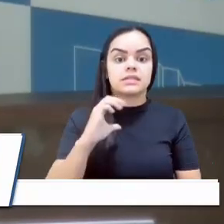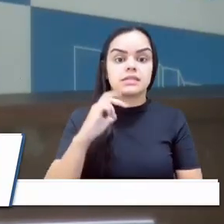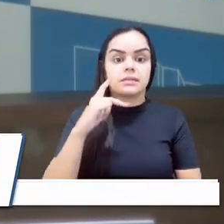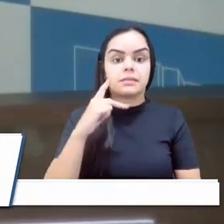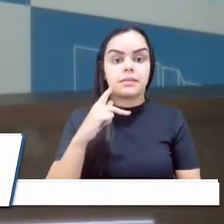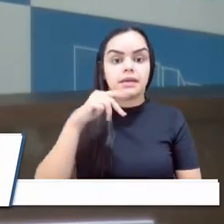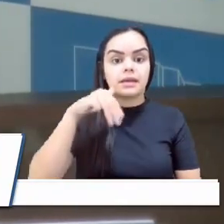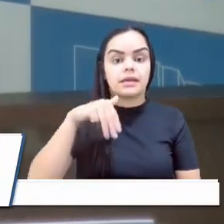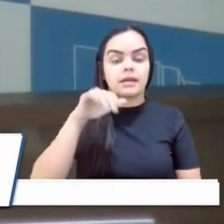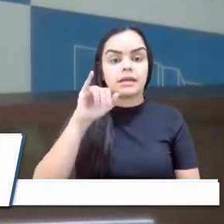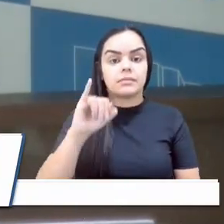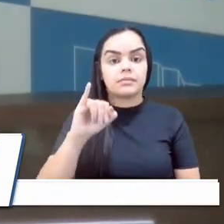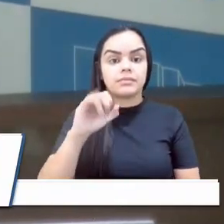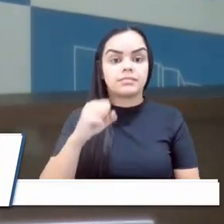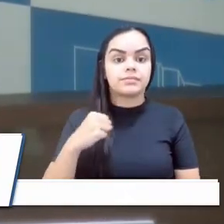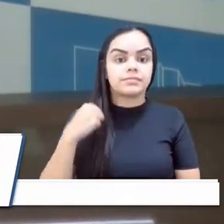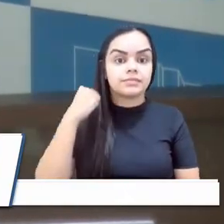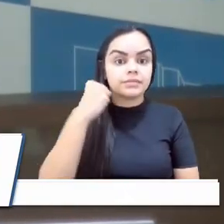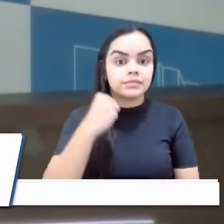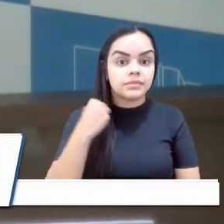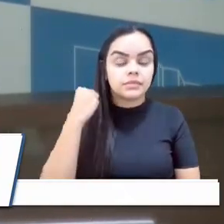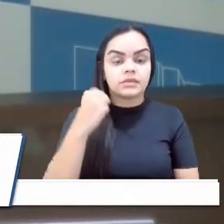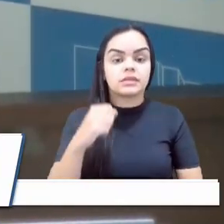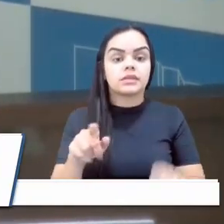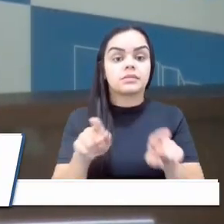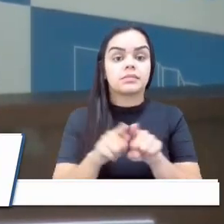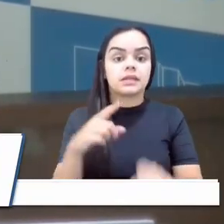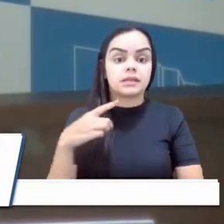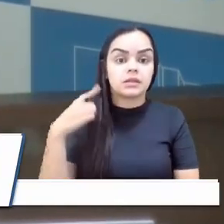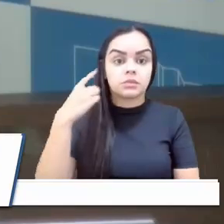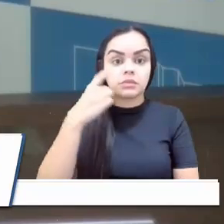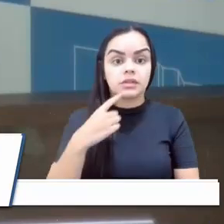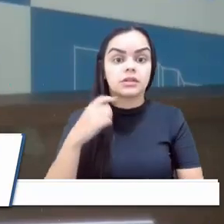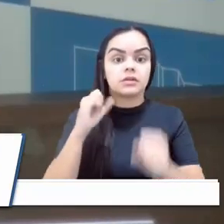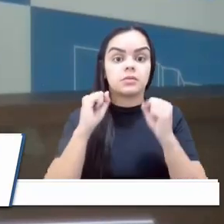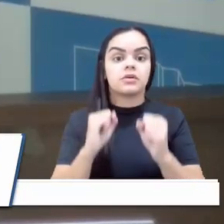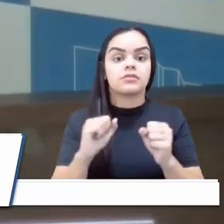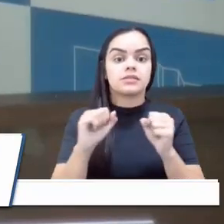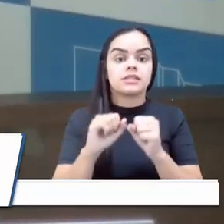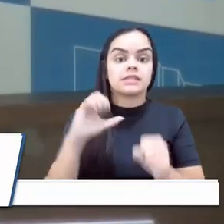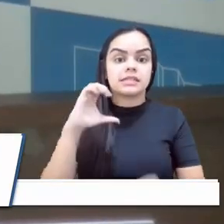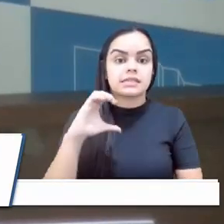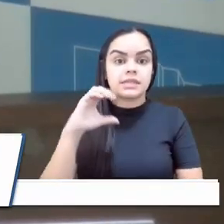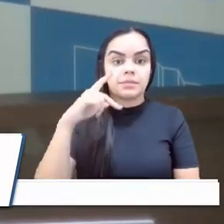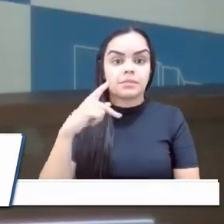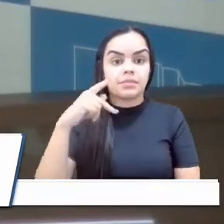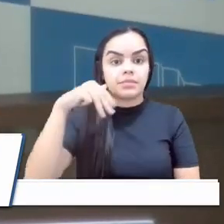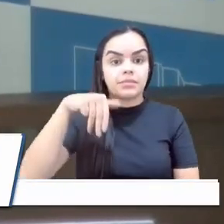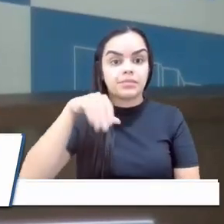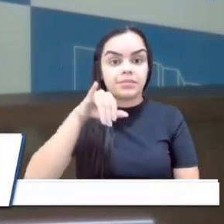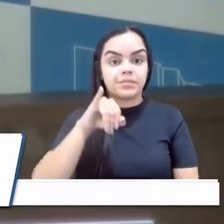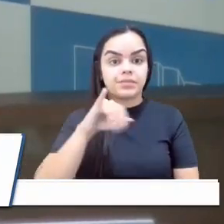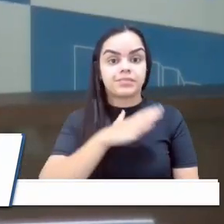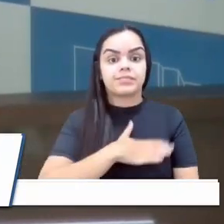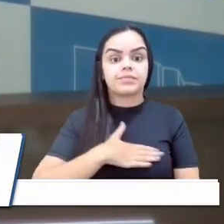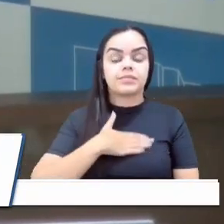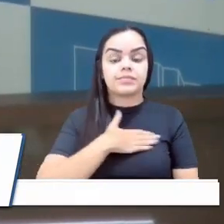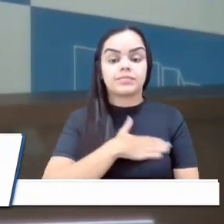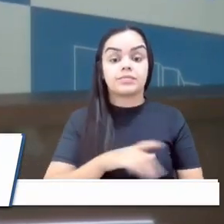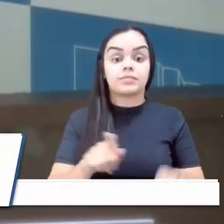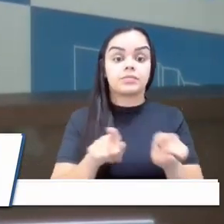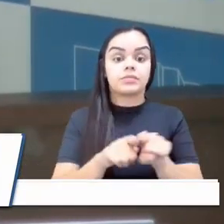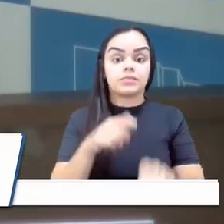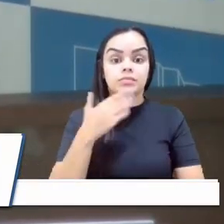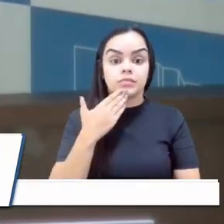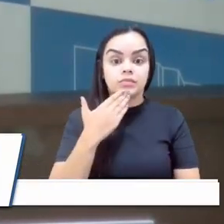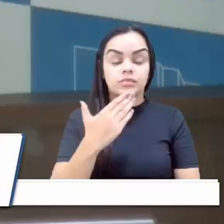senadores e os deputados possam fazer uma CPMI para apurar isso. Eu gostaria de pedir para que passasse um